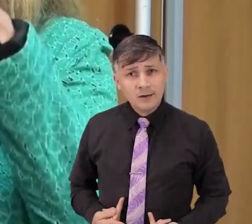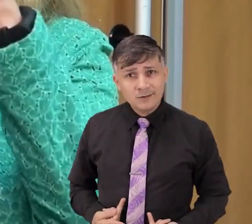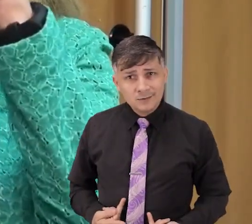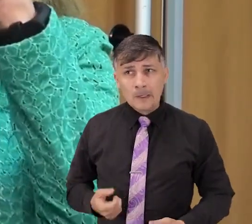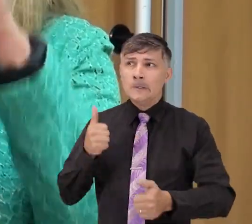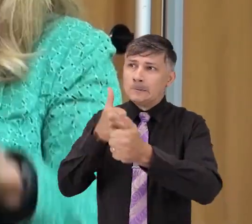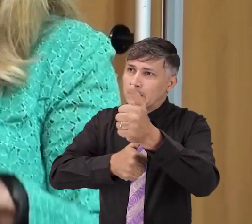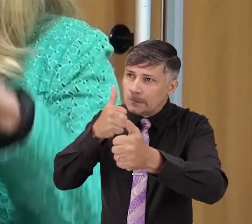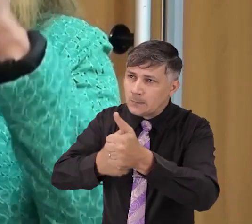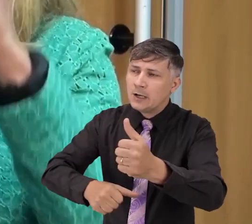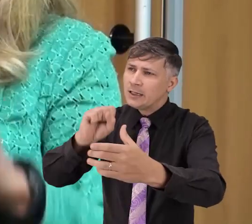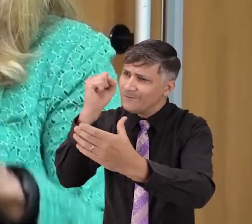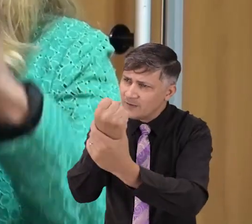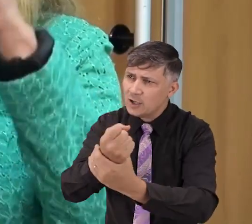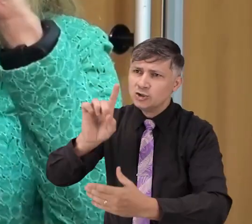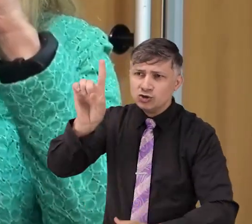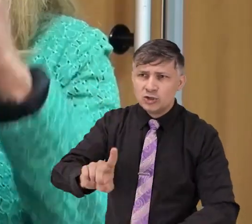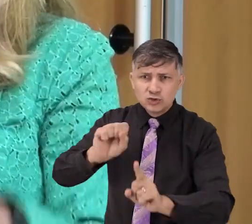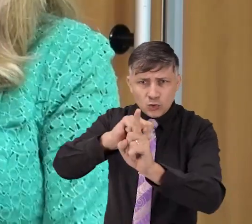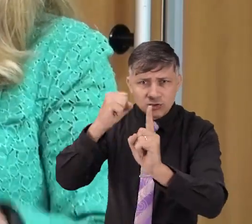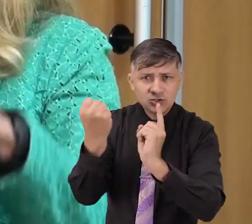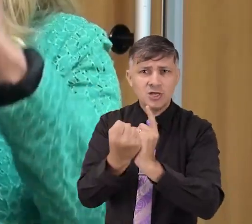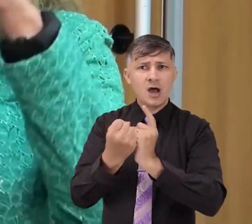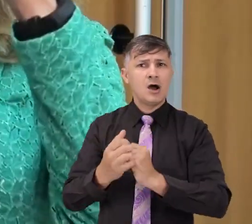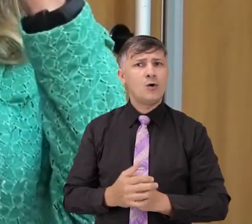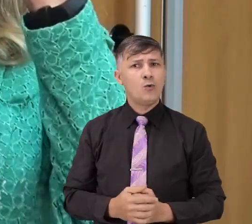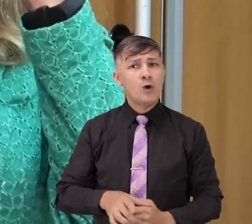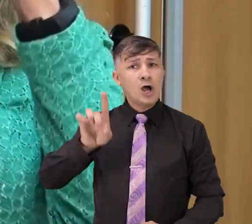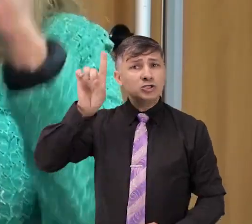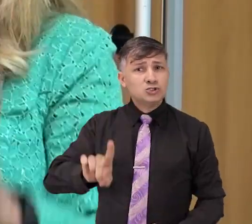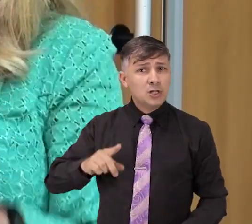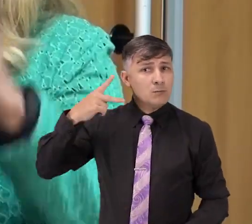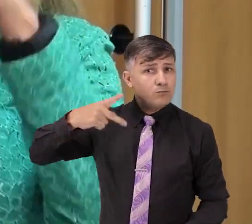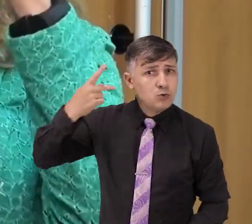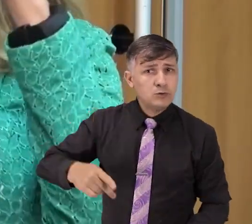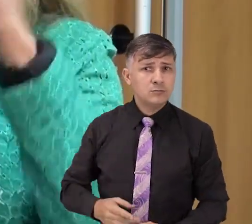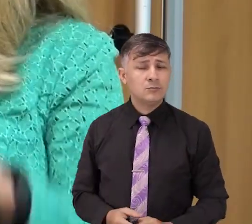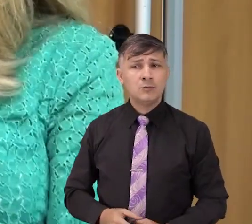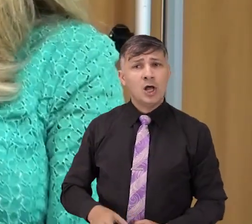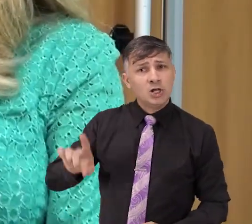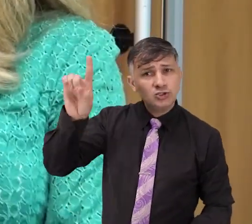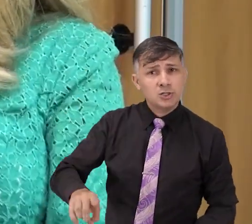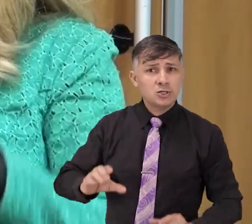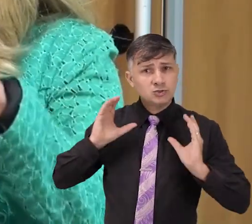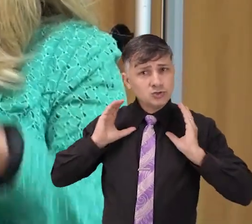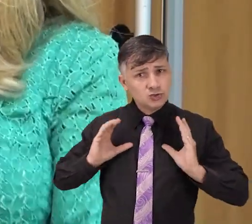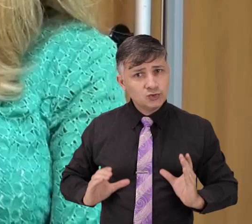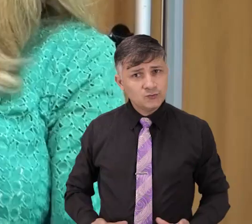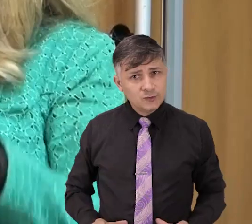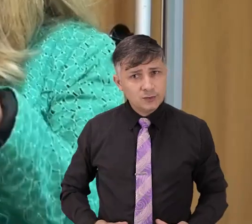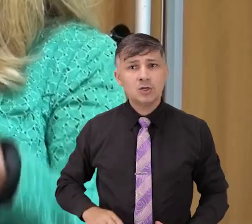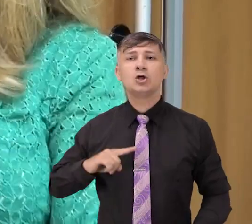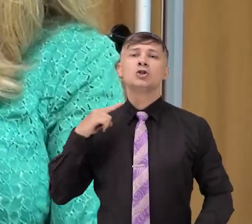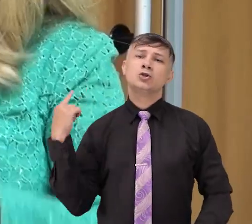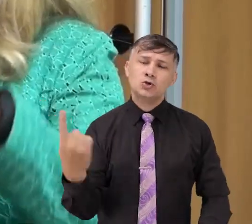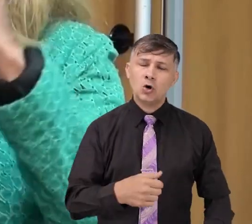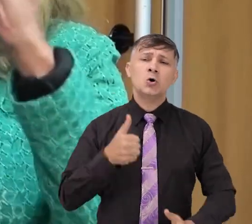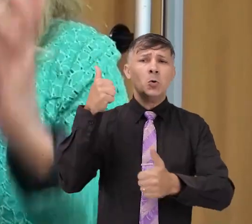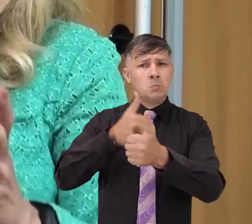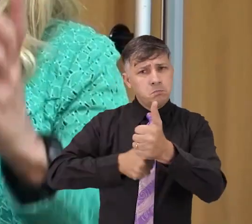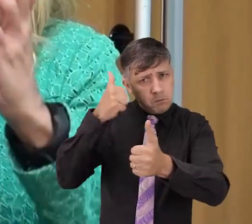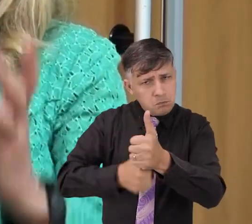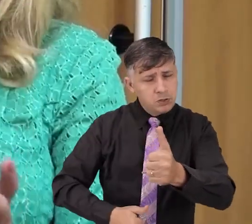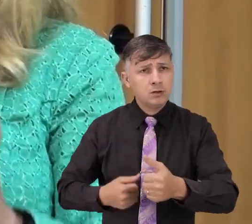quando nós brigamos, defendemos direitos sociais, direitos políticos, direitos civis, nós estamos brigando para